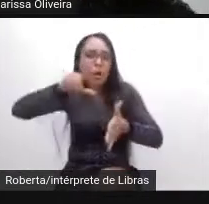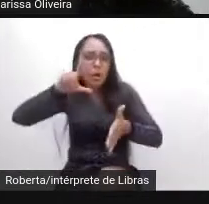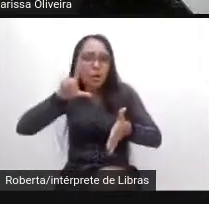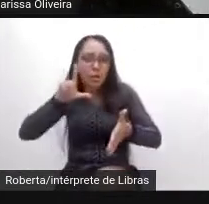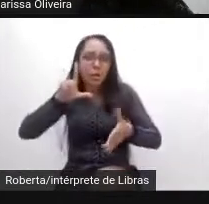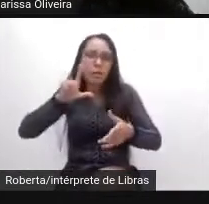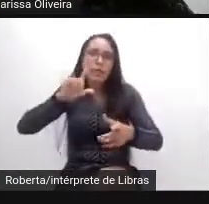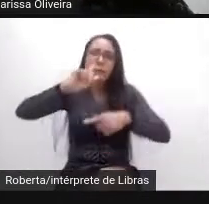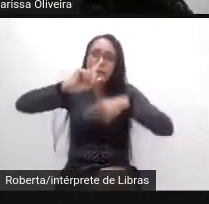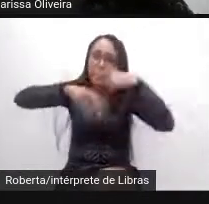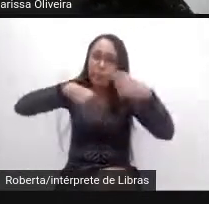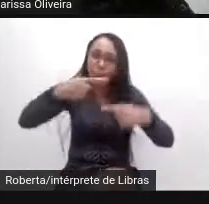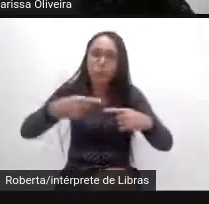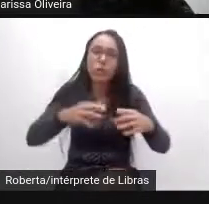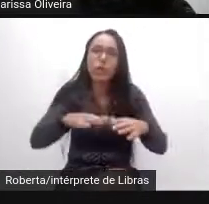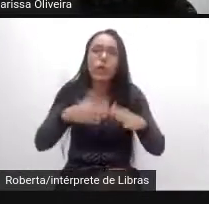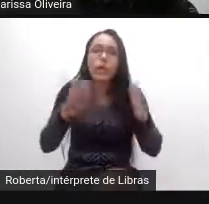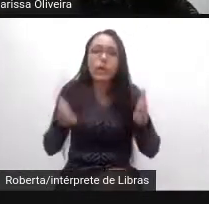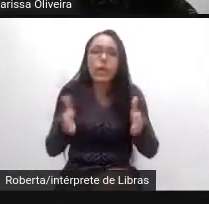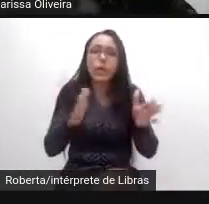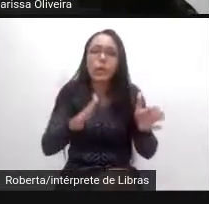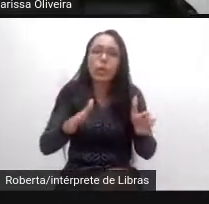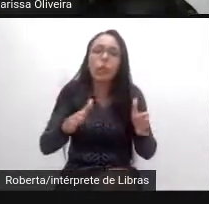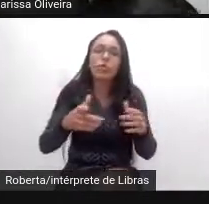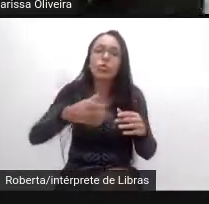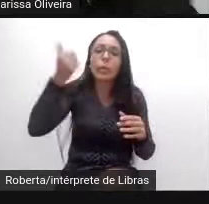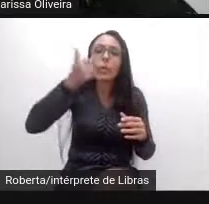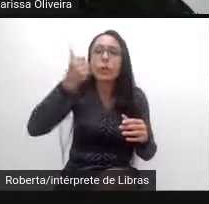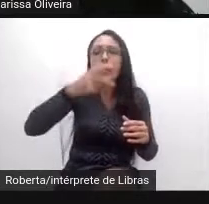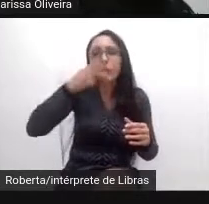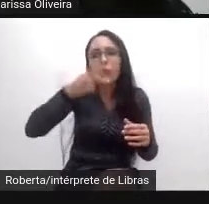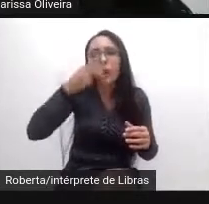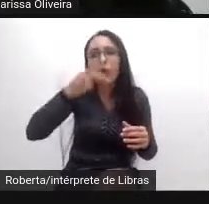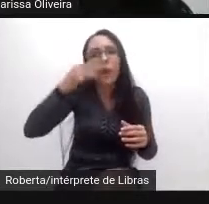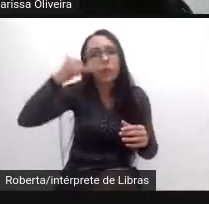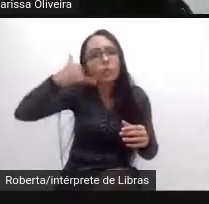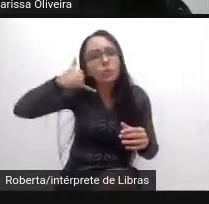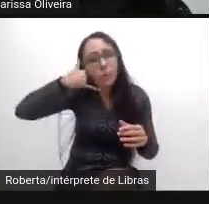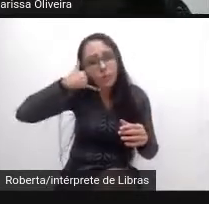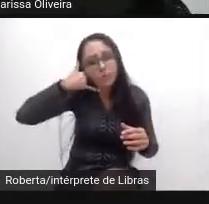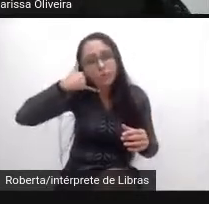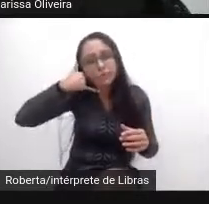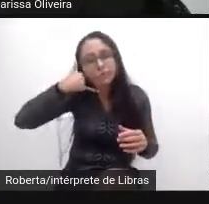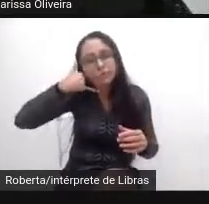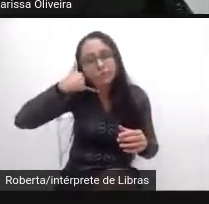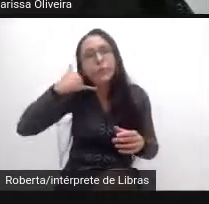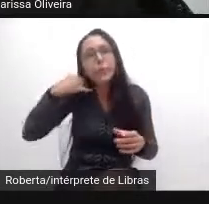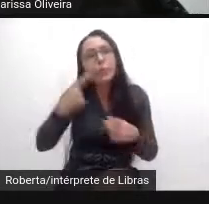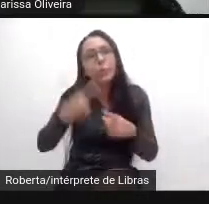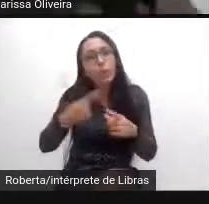gente vai ter que higienizar as superfícies, primeiro eu vou falar do telefone, porque é algo que a gente usa muito. Então, como é que